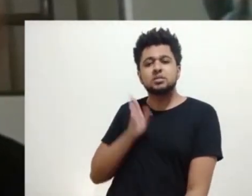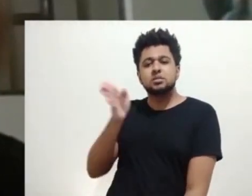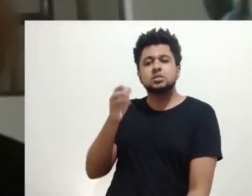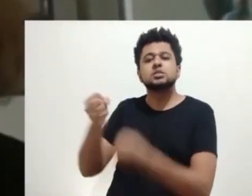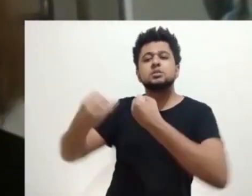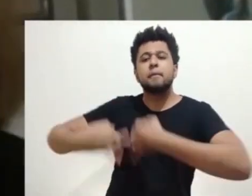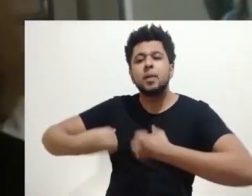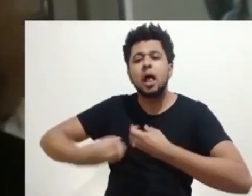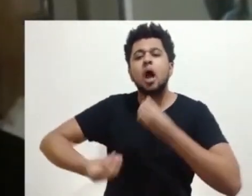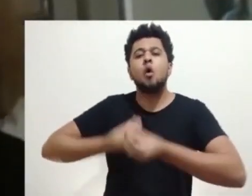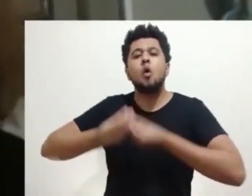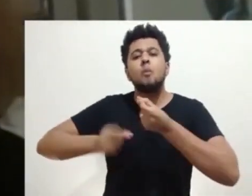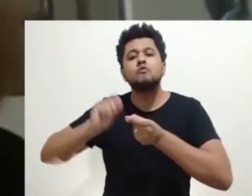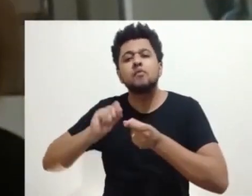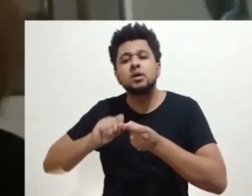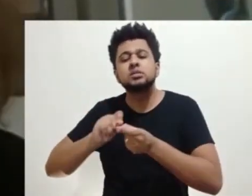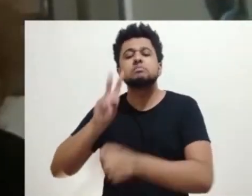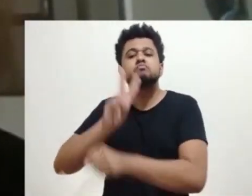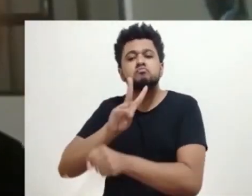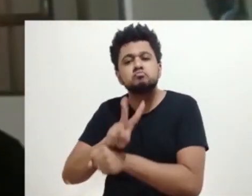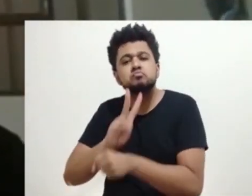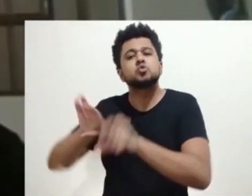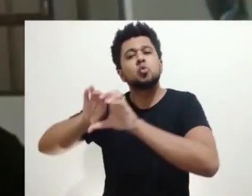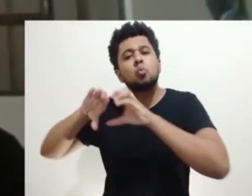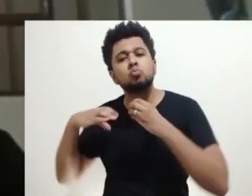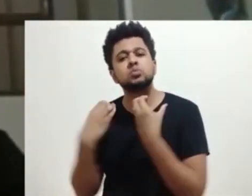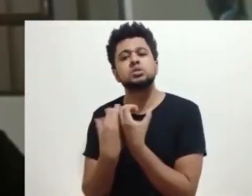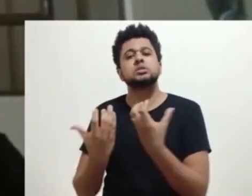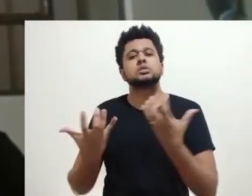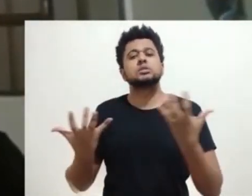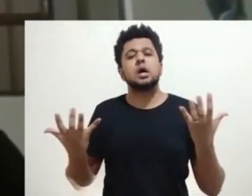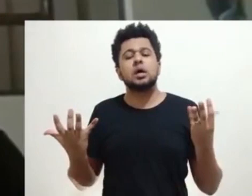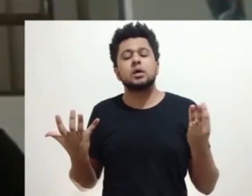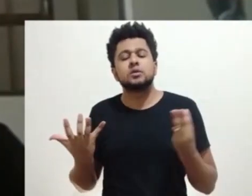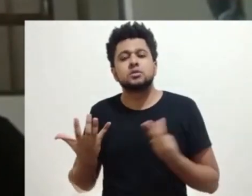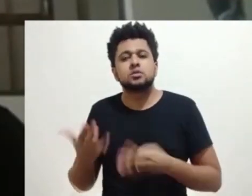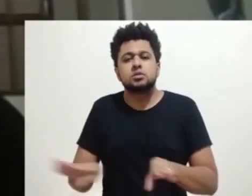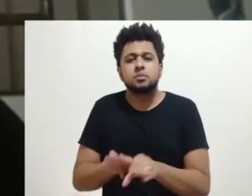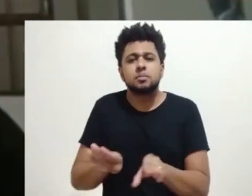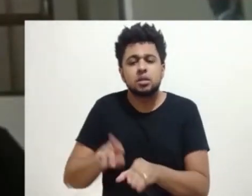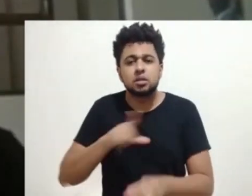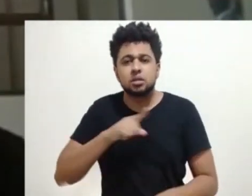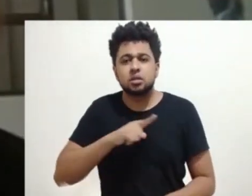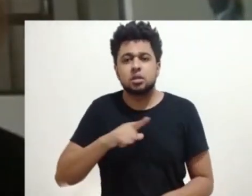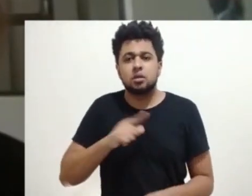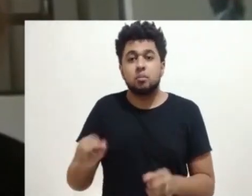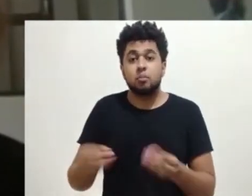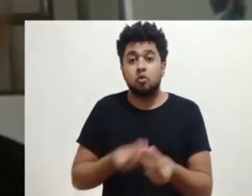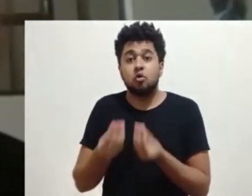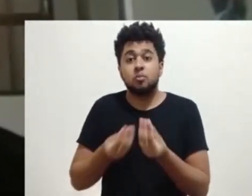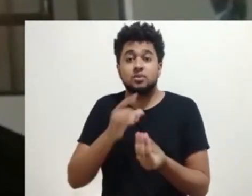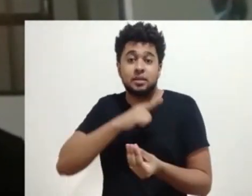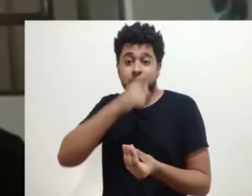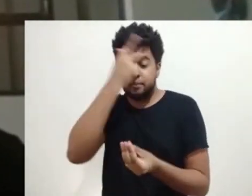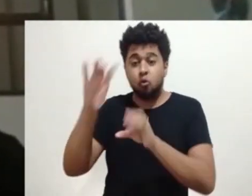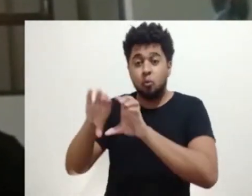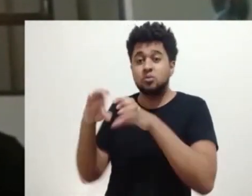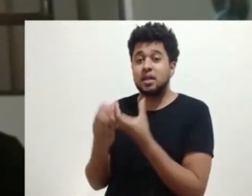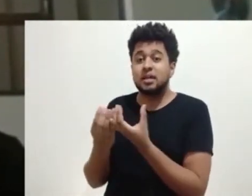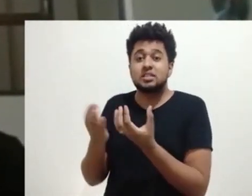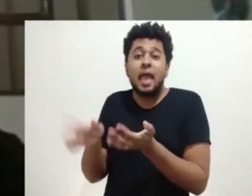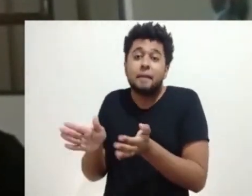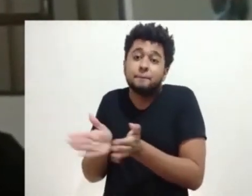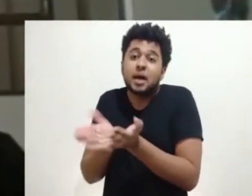que pode fazer prevenção em comunidades que são hipossuficientes economicamente. Então, assim,